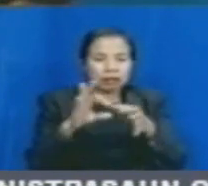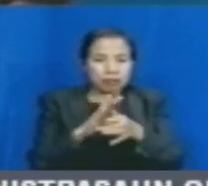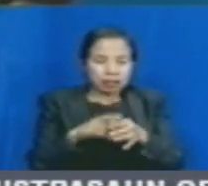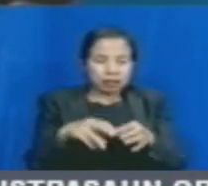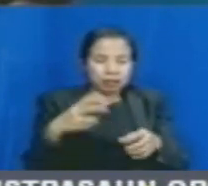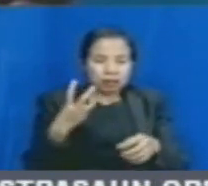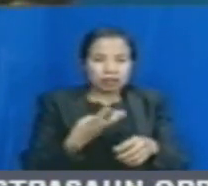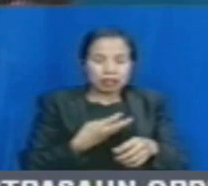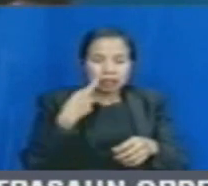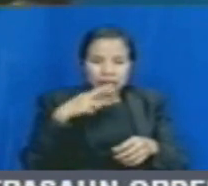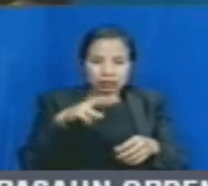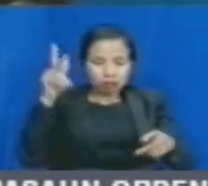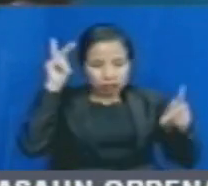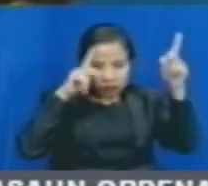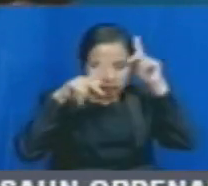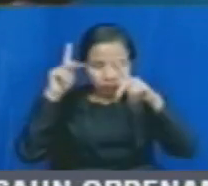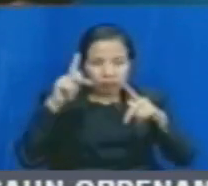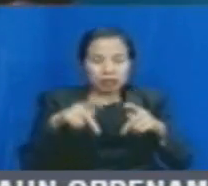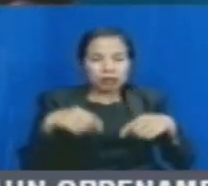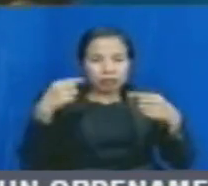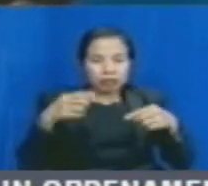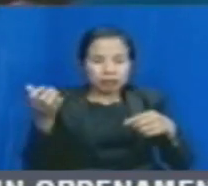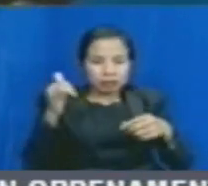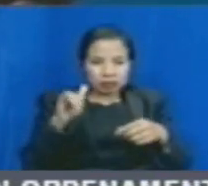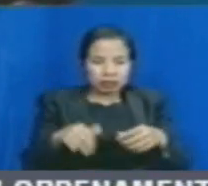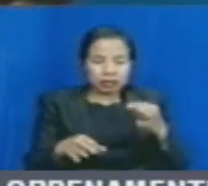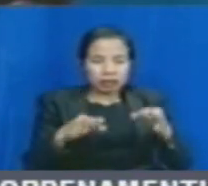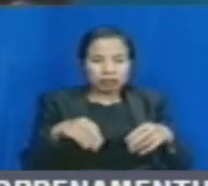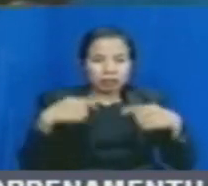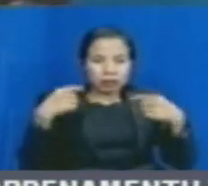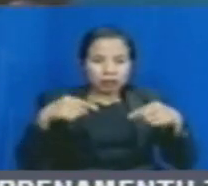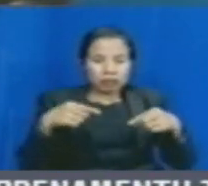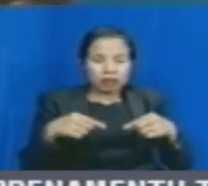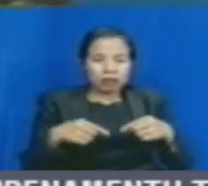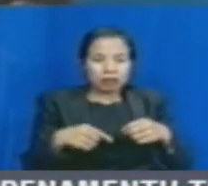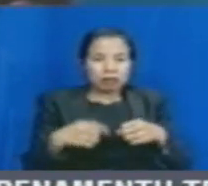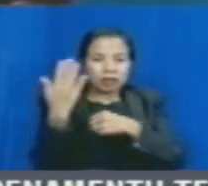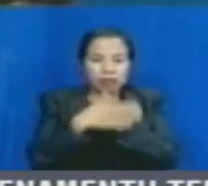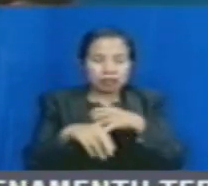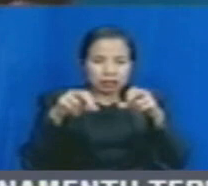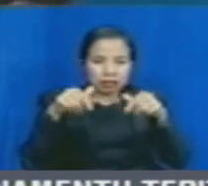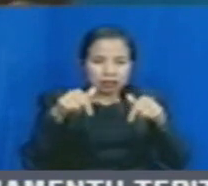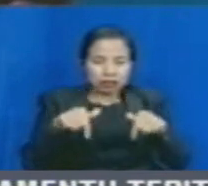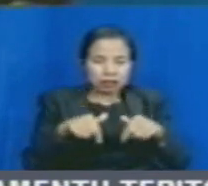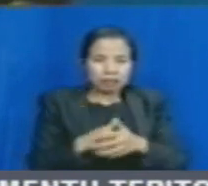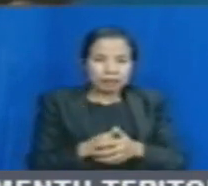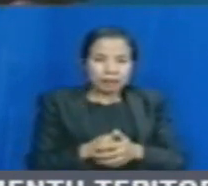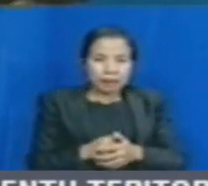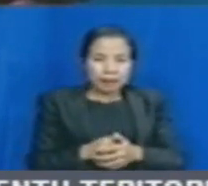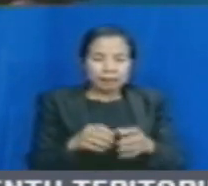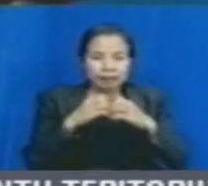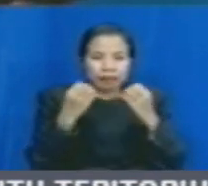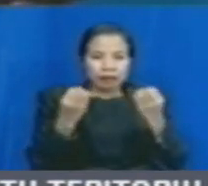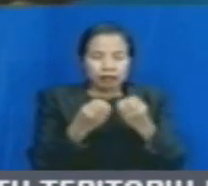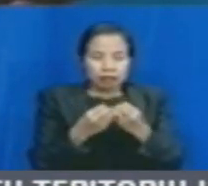resolve problemas disputas serenas. Portanto, se quer que é problema uma disputa e relaram tem que recorrer vai recorre para organização e